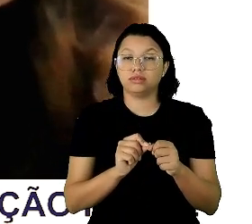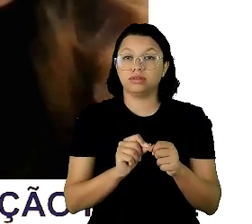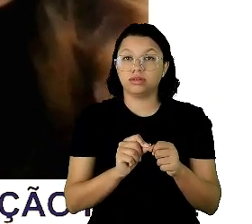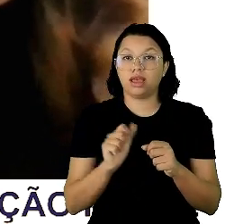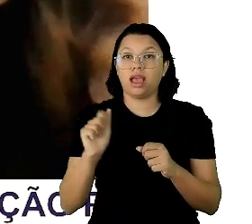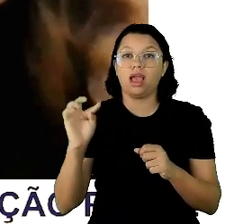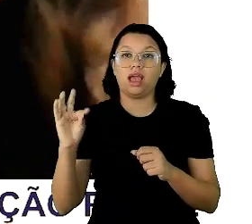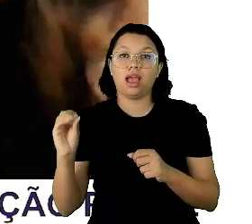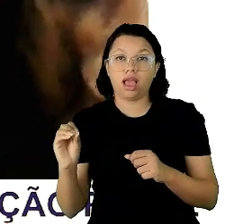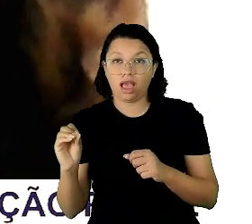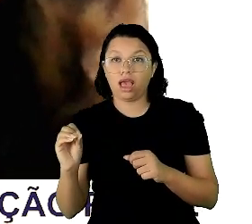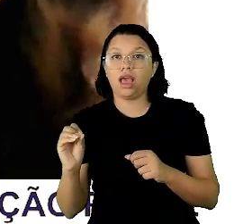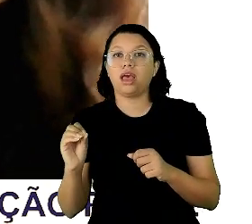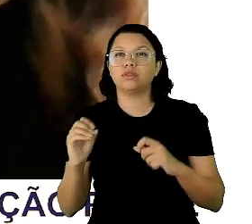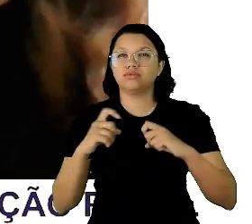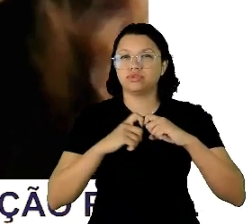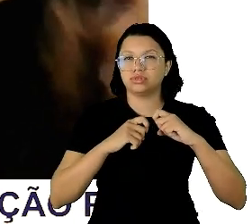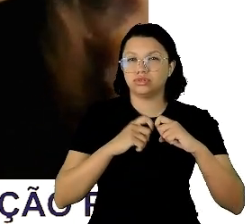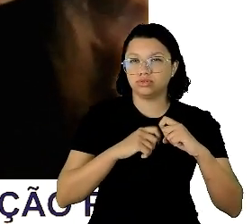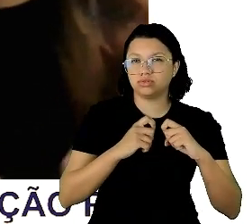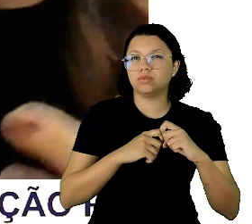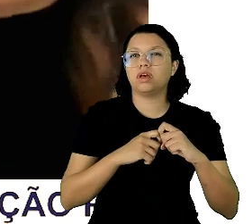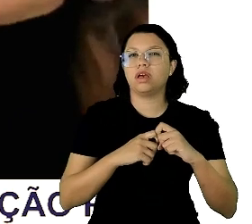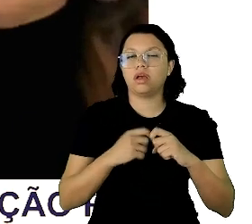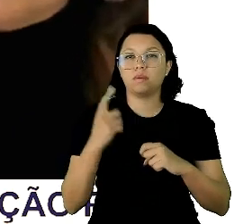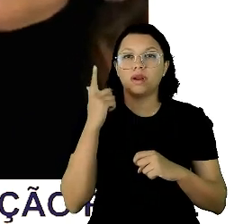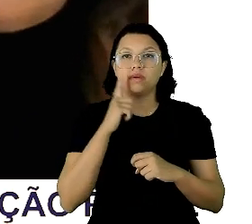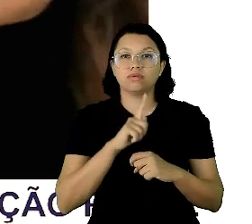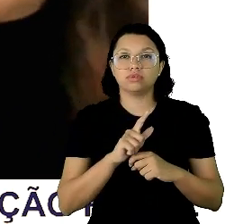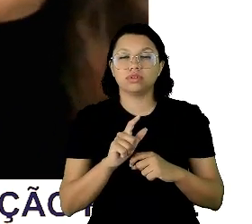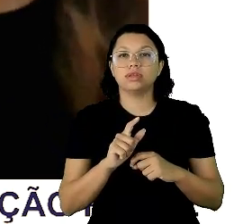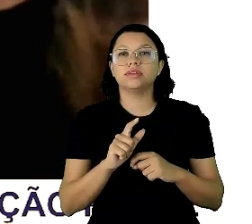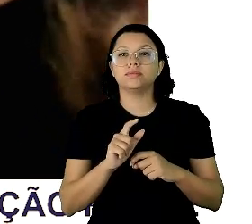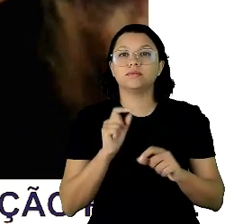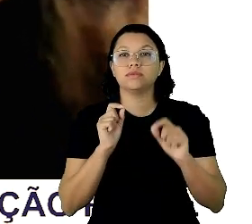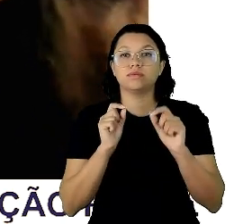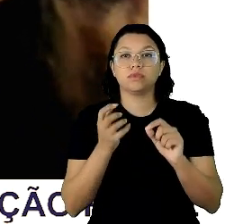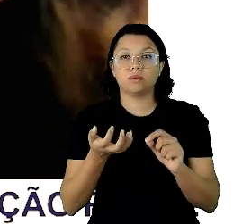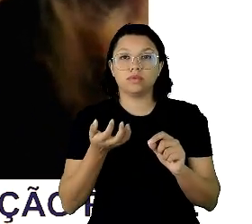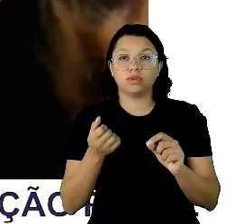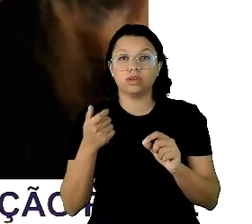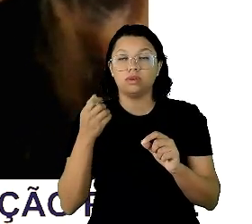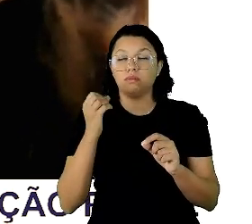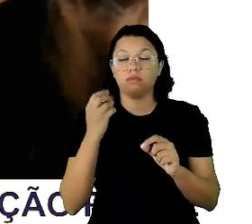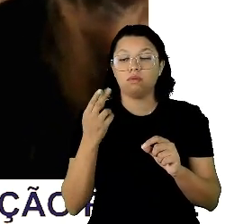objetivo de satisfazer a própria lascívia de terceiro, que é comumente